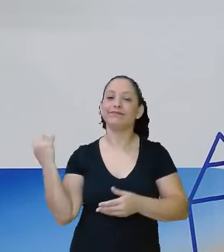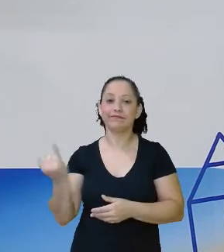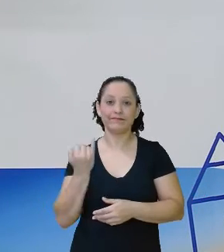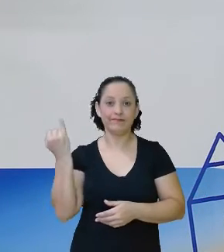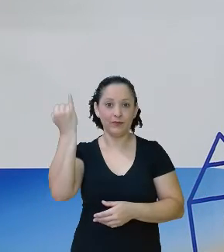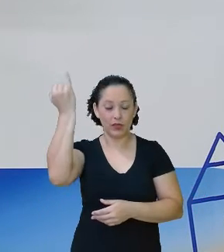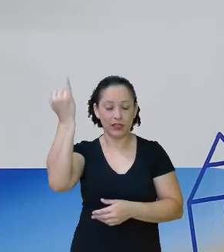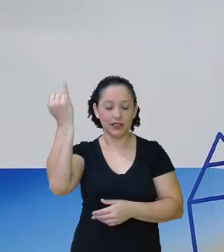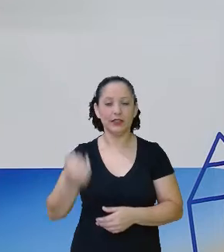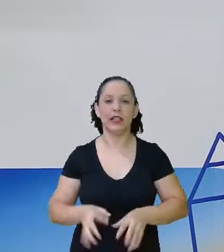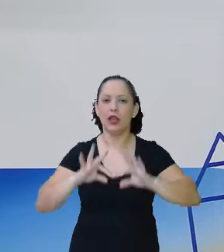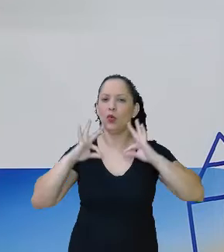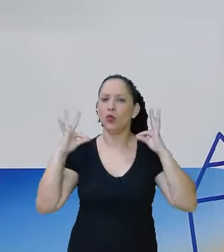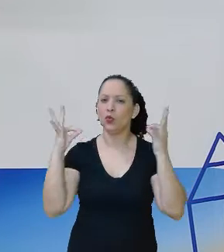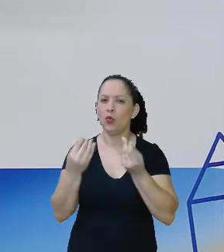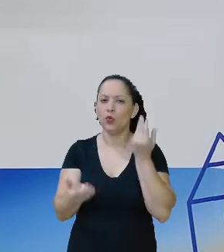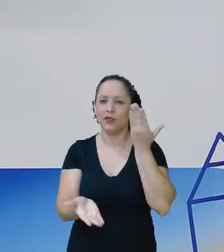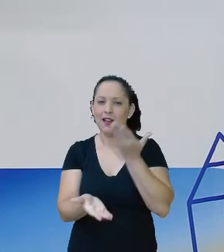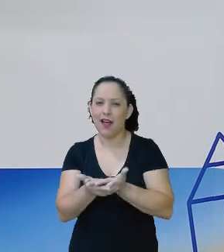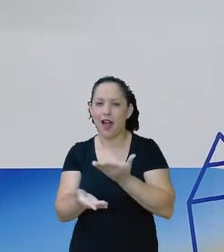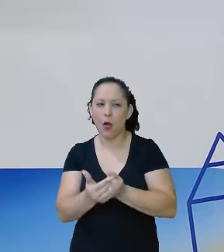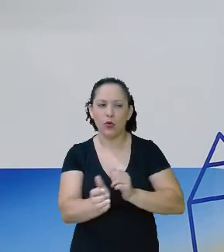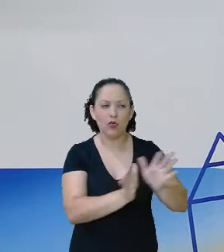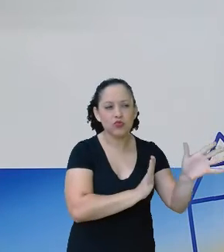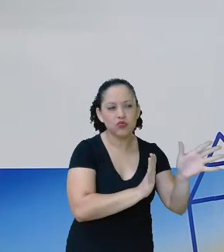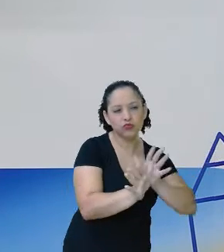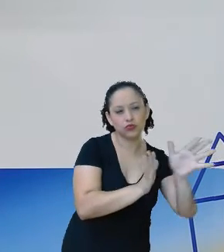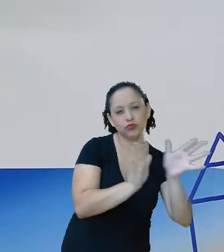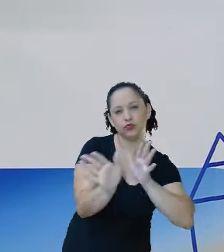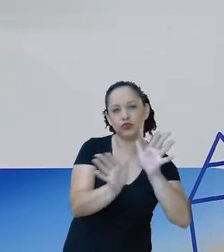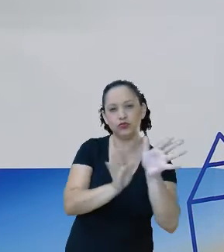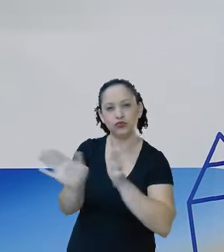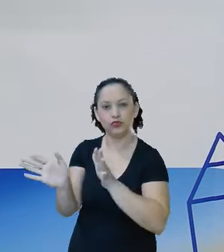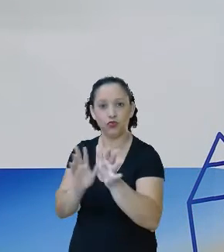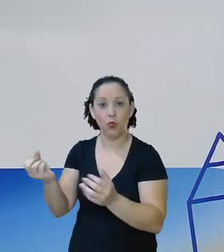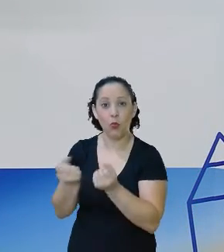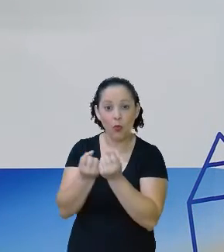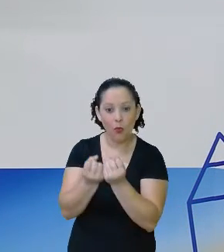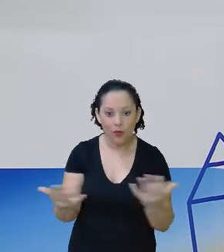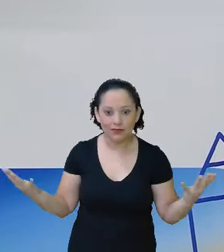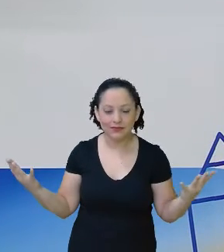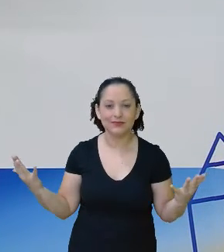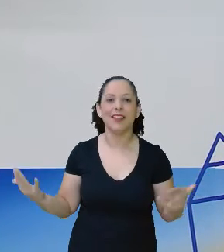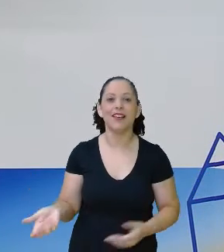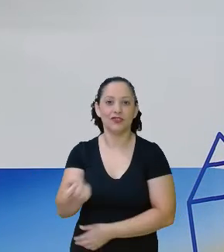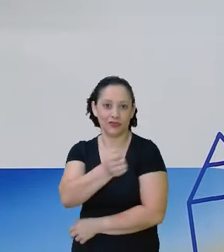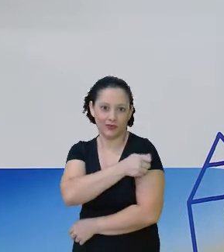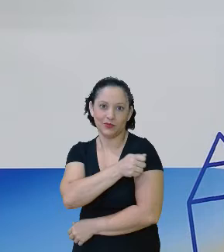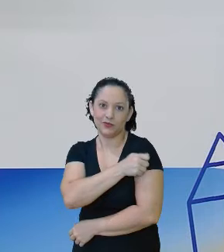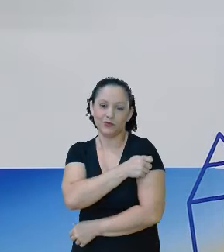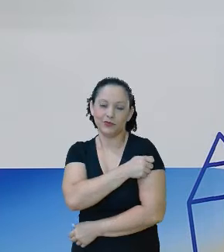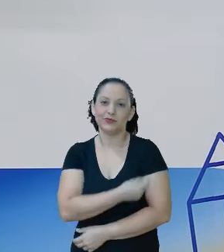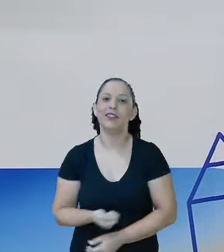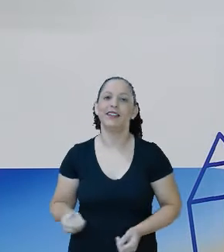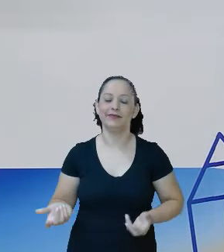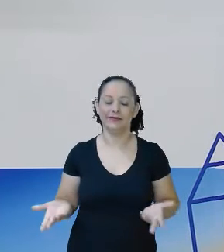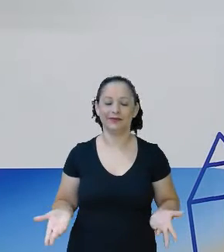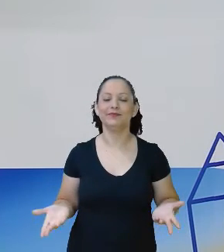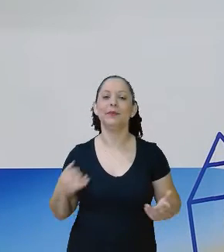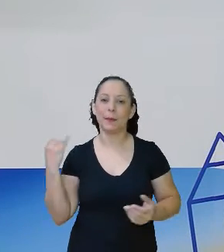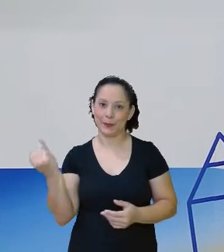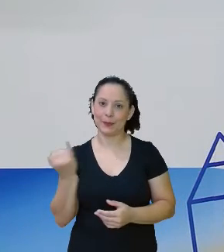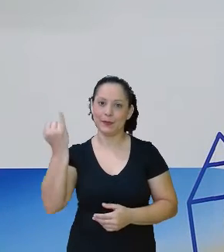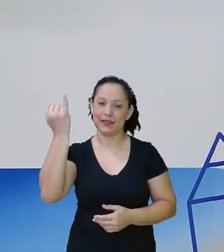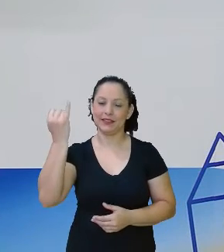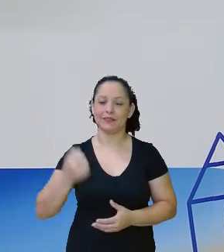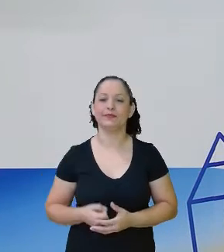importante, pois eles fazem com que essa aula alcance um número muito maior de estudantes. Que se eles não estivessem aqui, isso não seria possível.